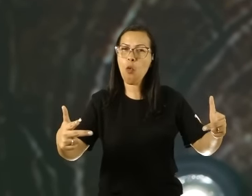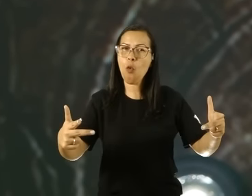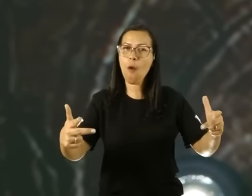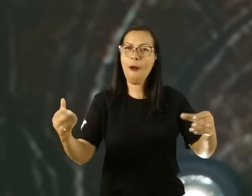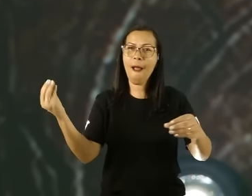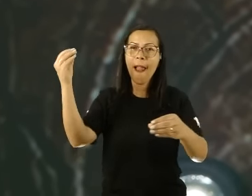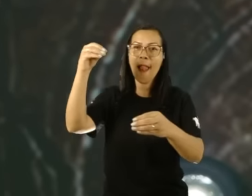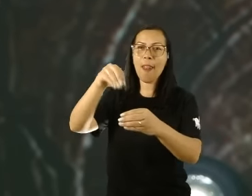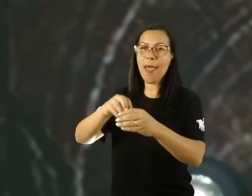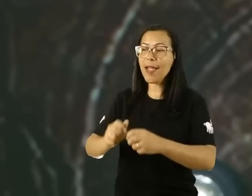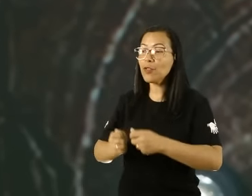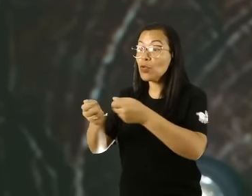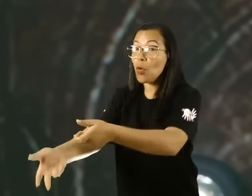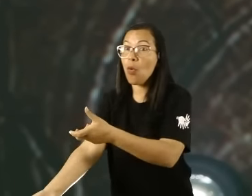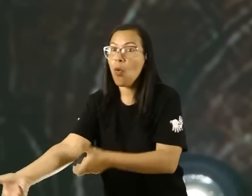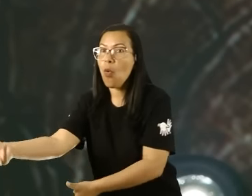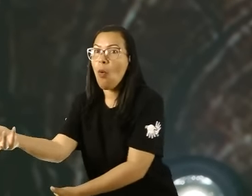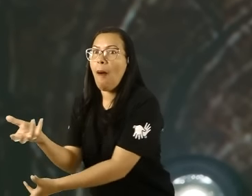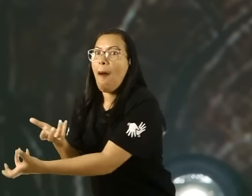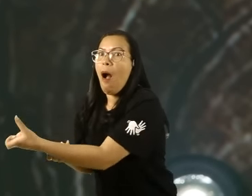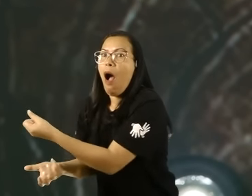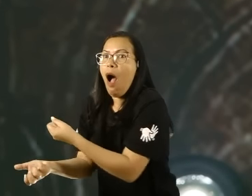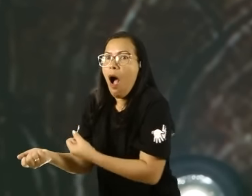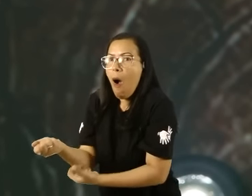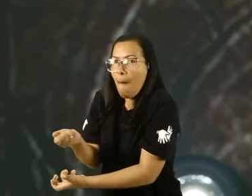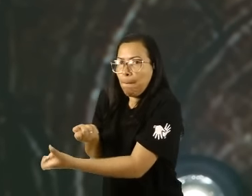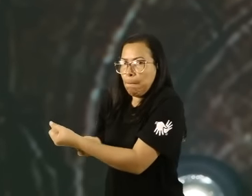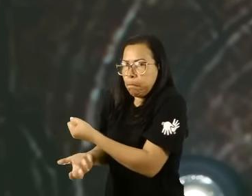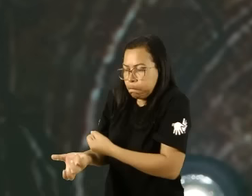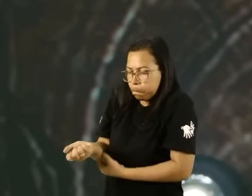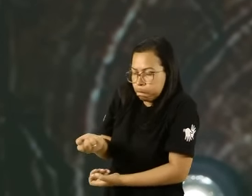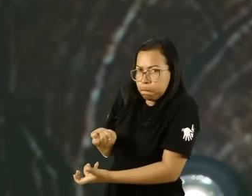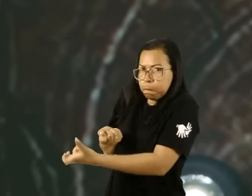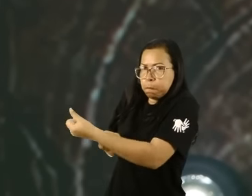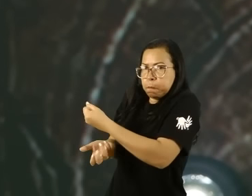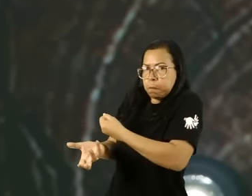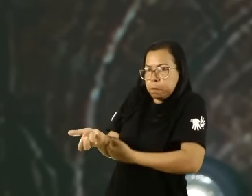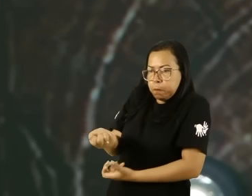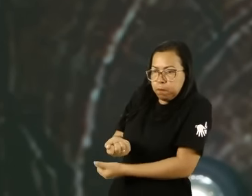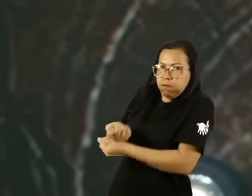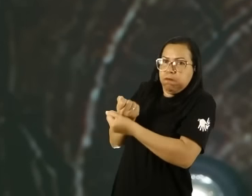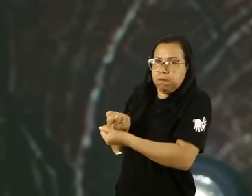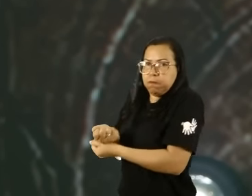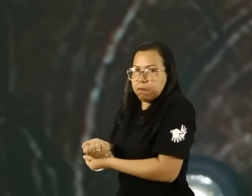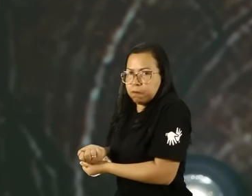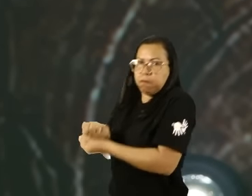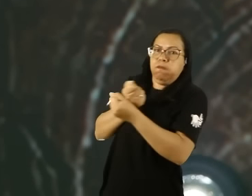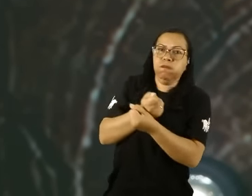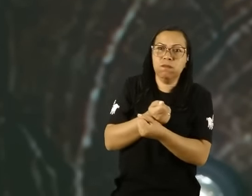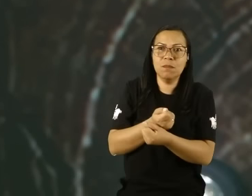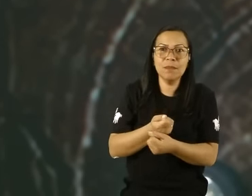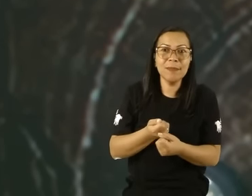O fato de você estar cansado não significa que você não esteja perto. Sempre teve peixe no mar da Galileia. O problema é que eu